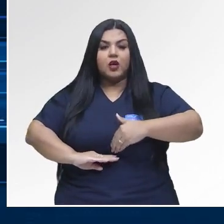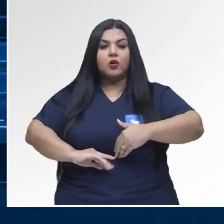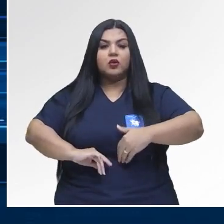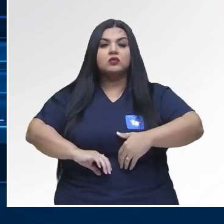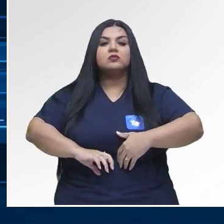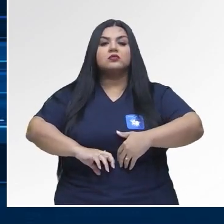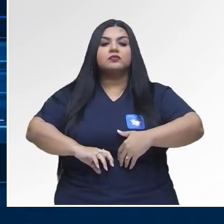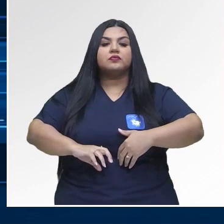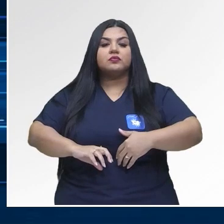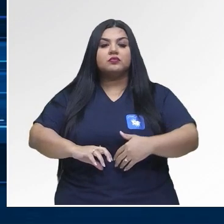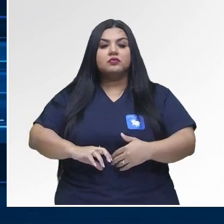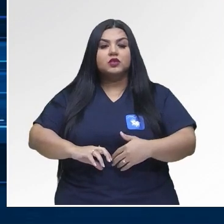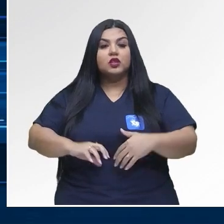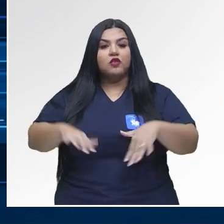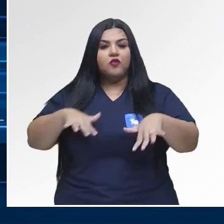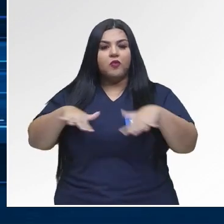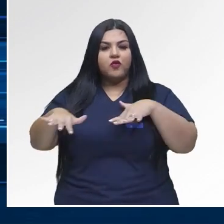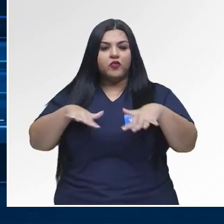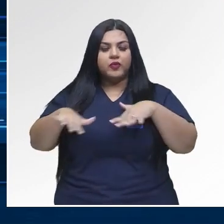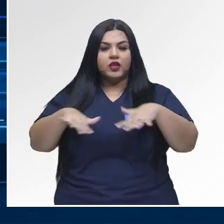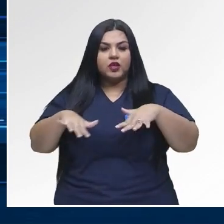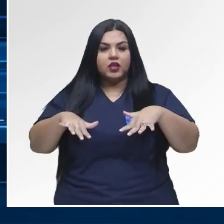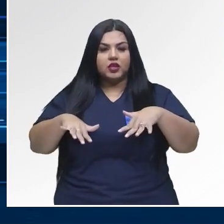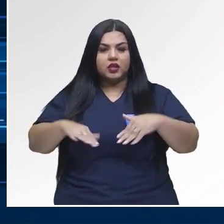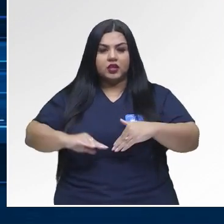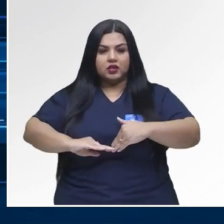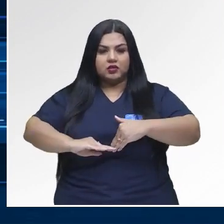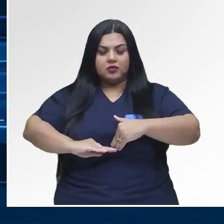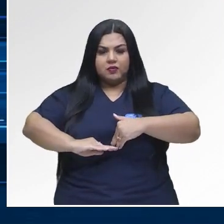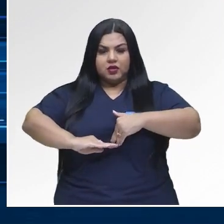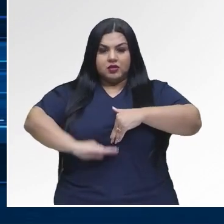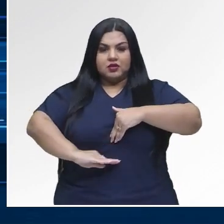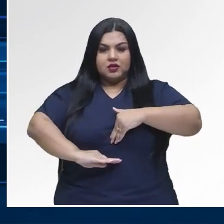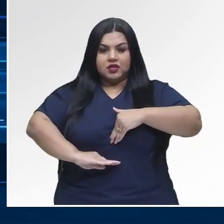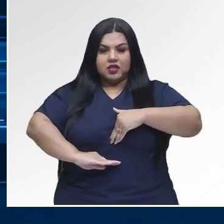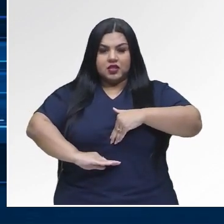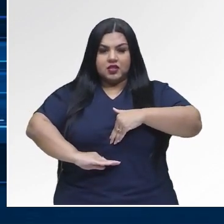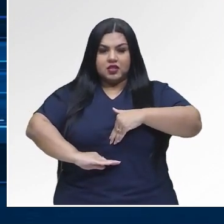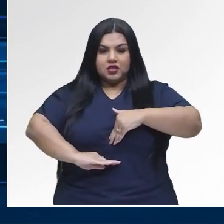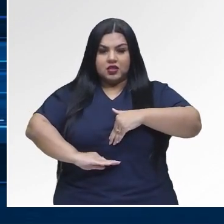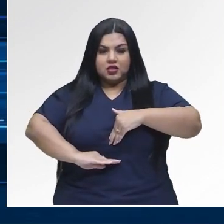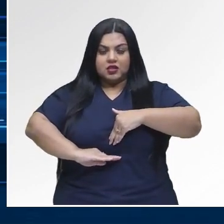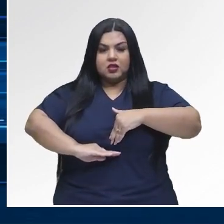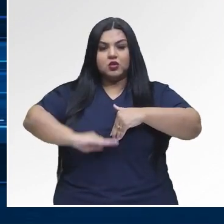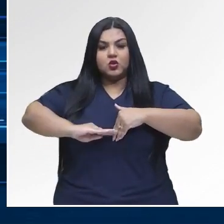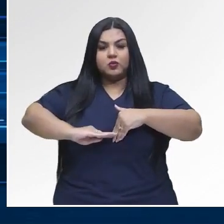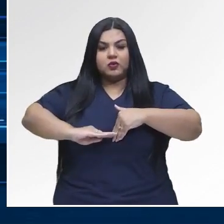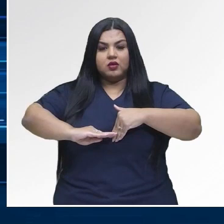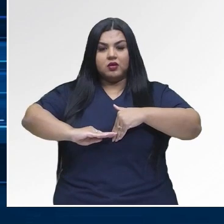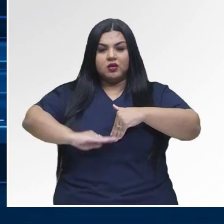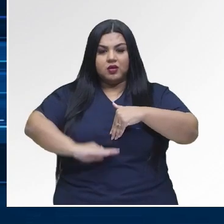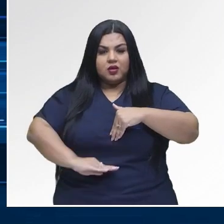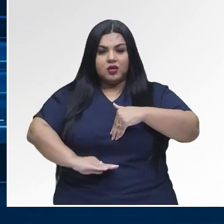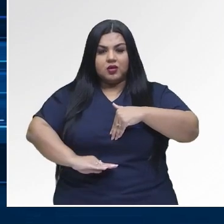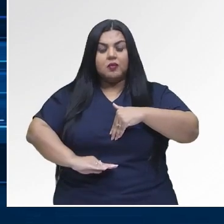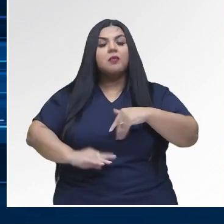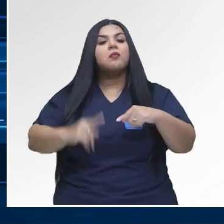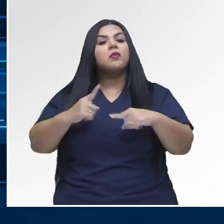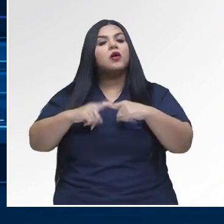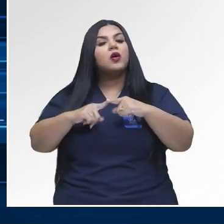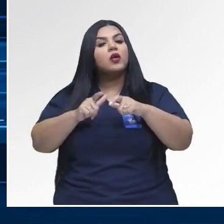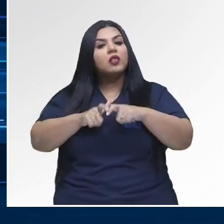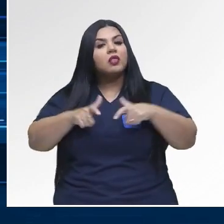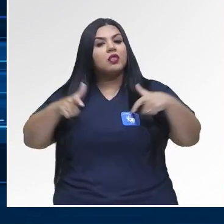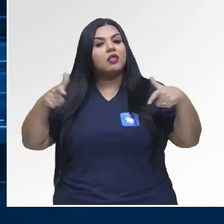inspiro, ele faz esse movimento aqui, ó. Ele desce, né? Ele desce para que haja um maior tamanho